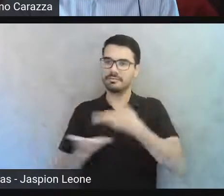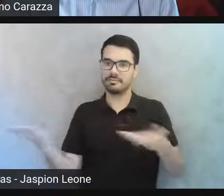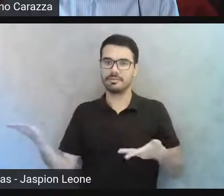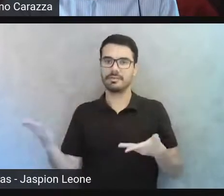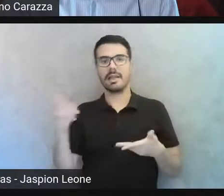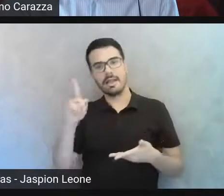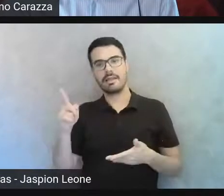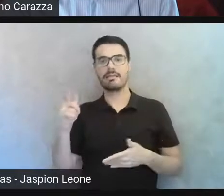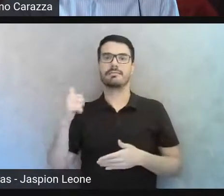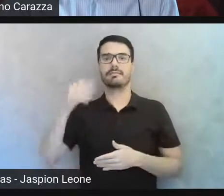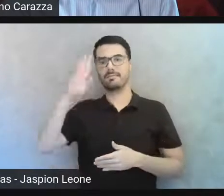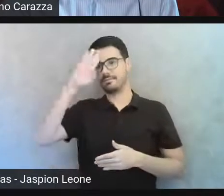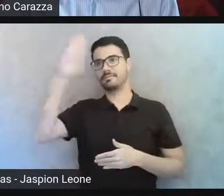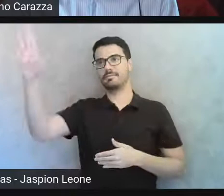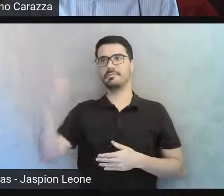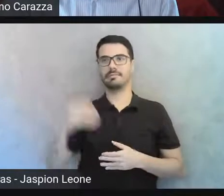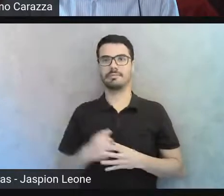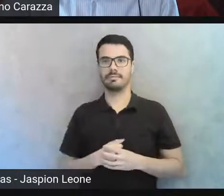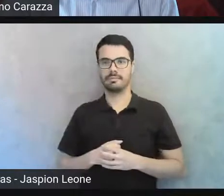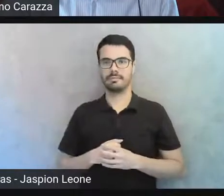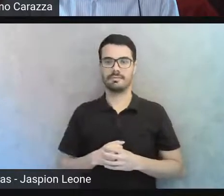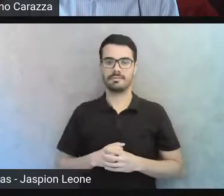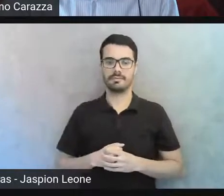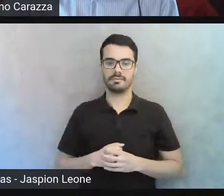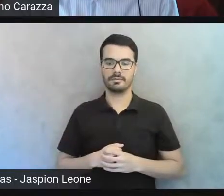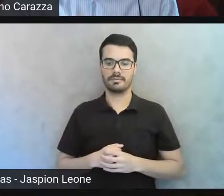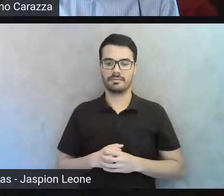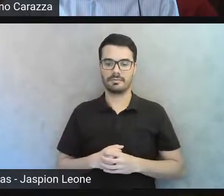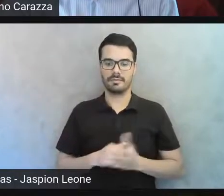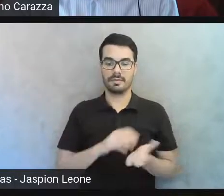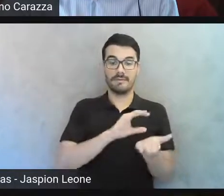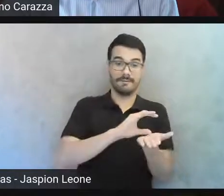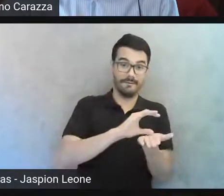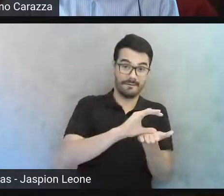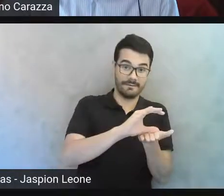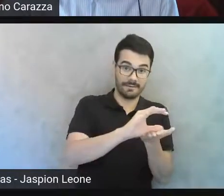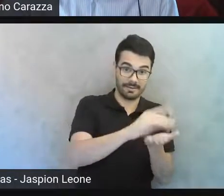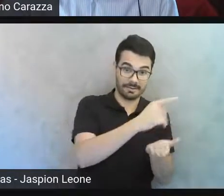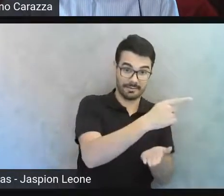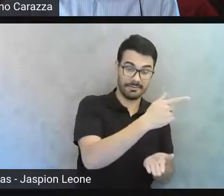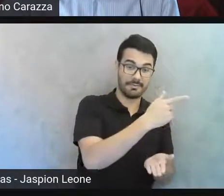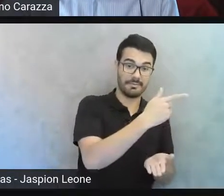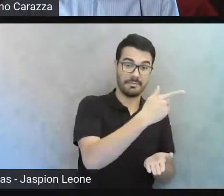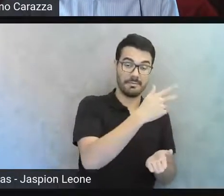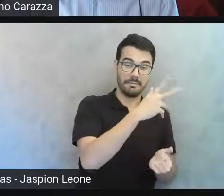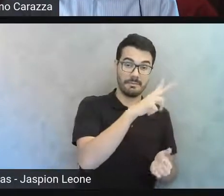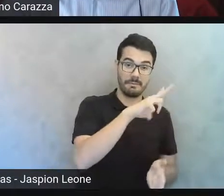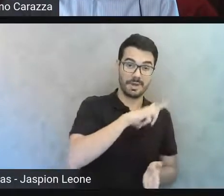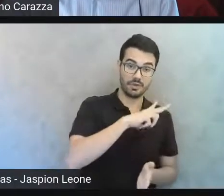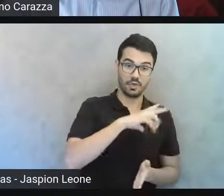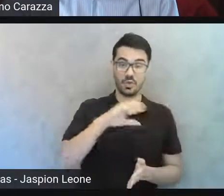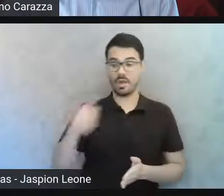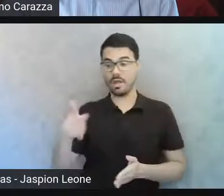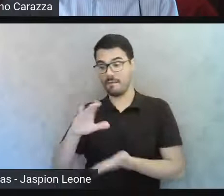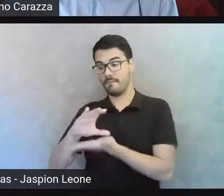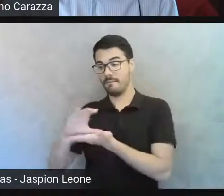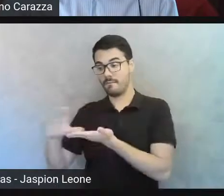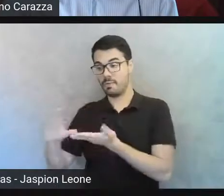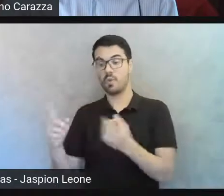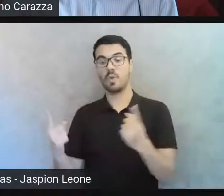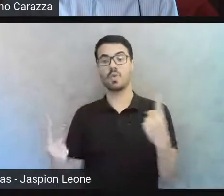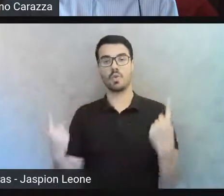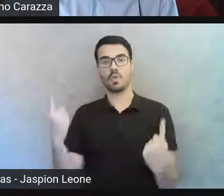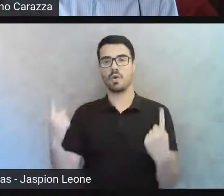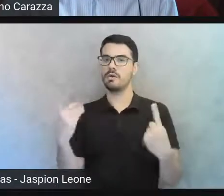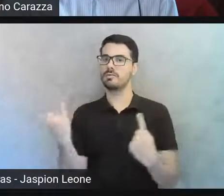ponto. Cara. Financiamento privado e financiamento público de campanhas eleitorais, ambos são importantes e cumprem